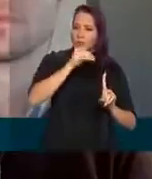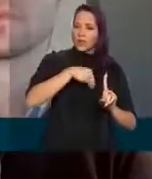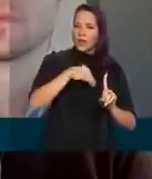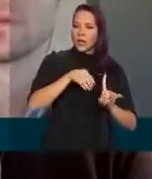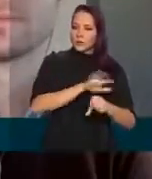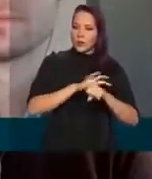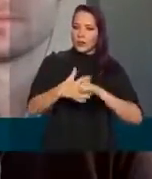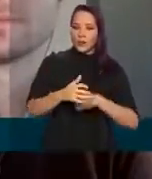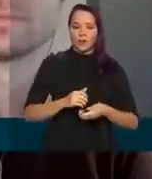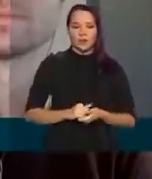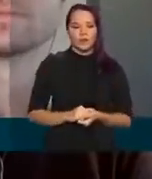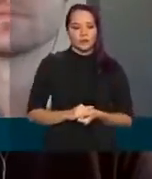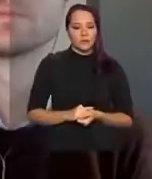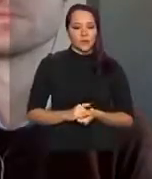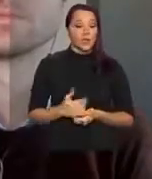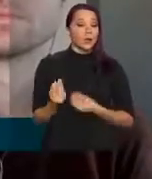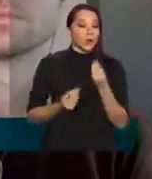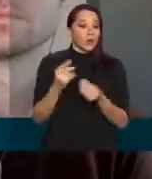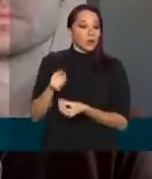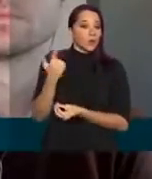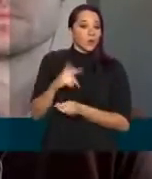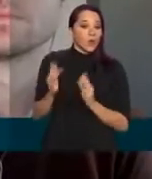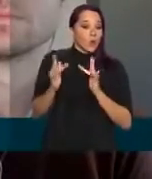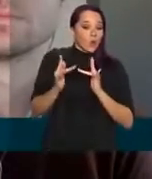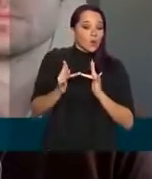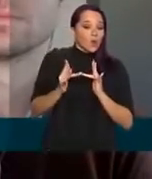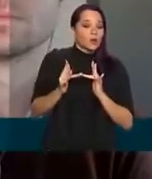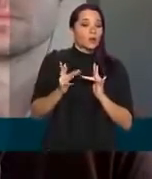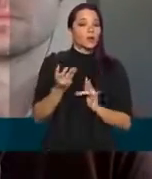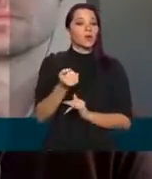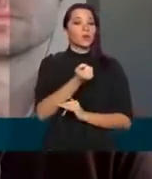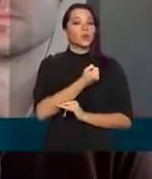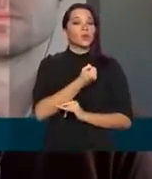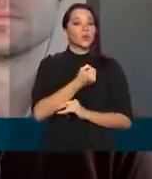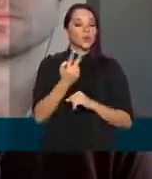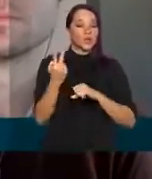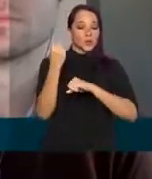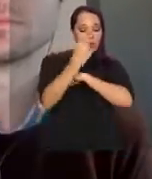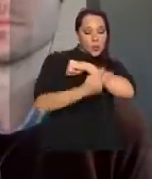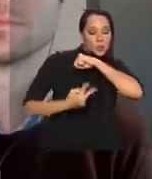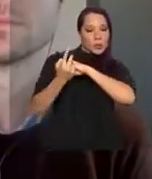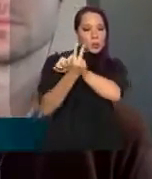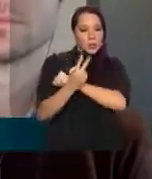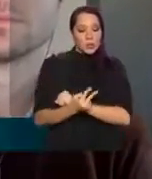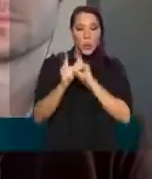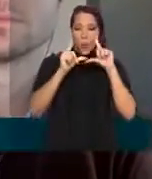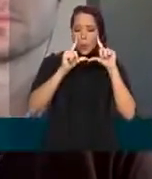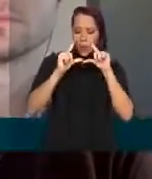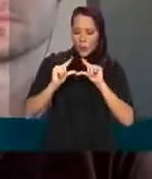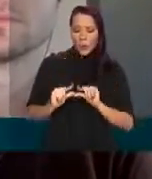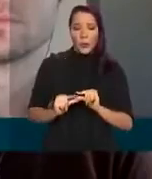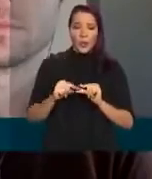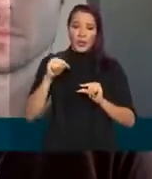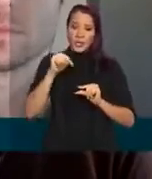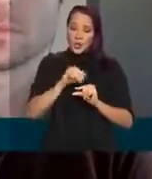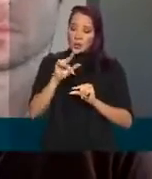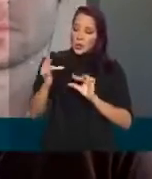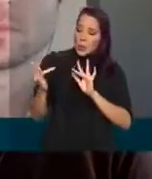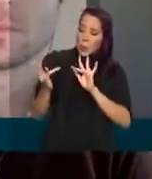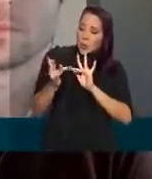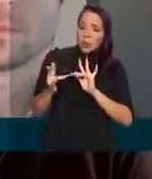coronavírus como eles não tem contato e o nome de anticorpos é menor que é uma resistência deles acaba sendo no